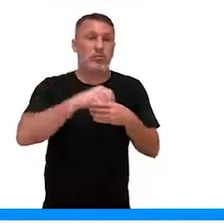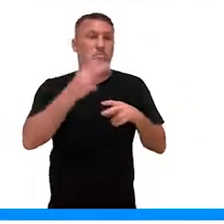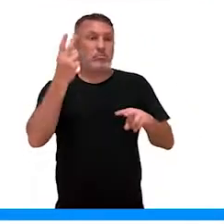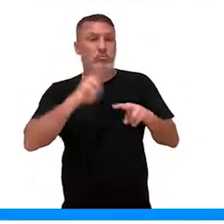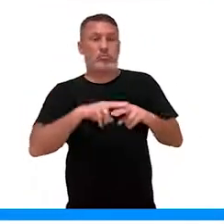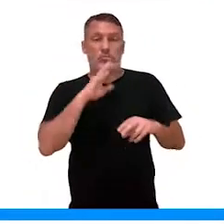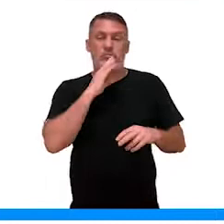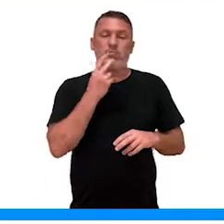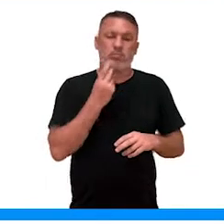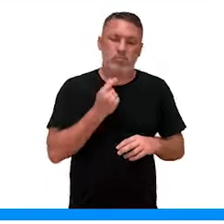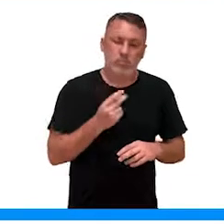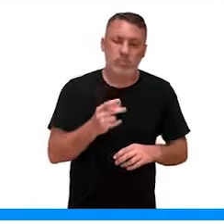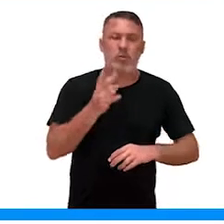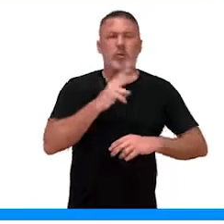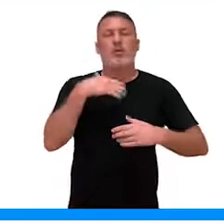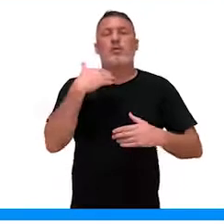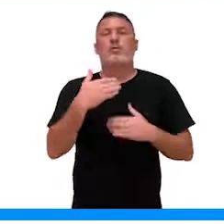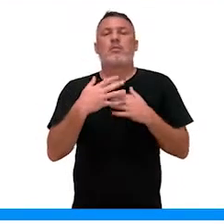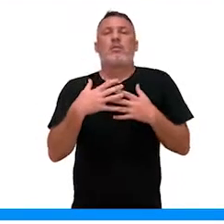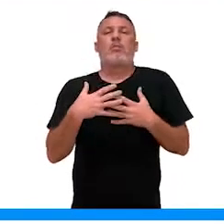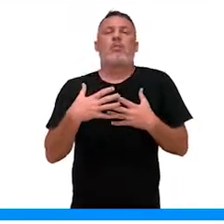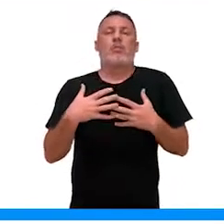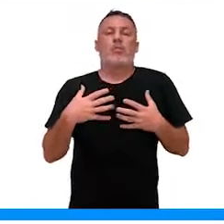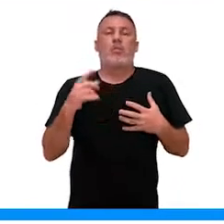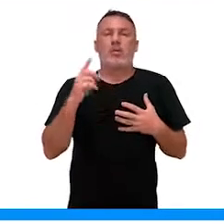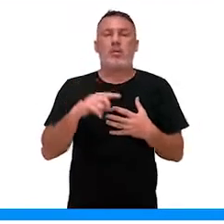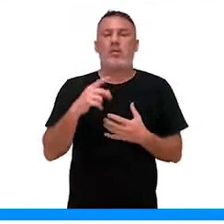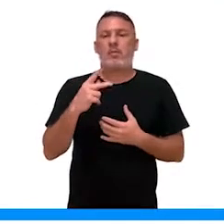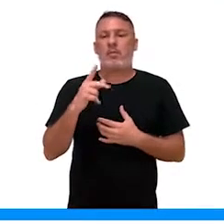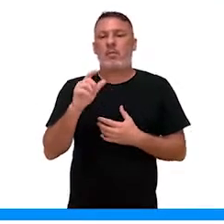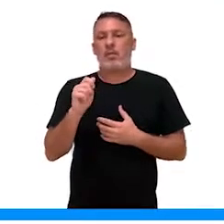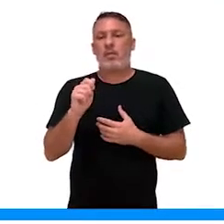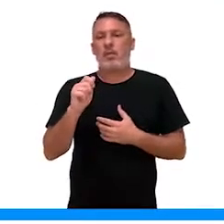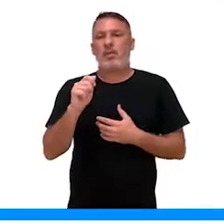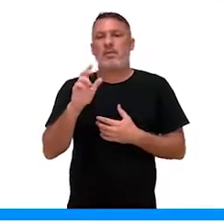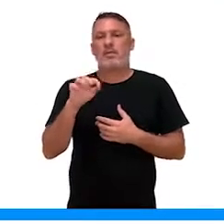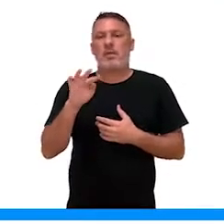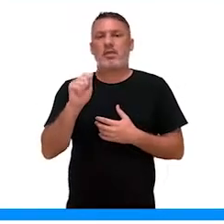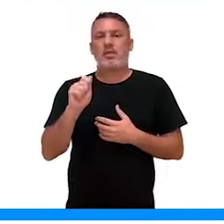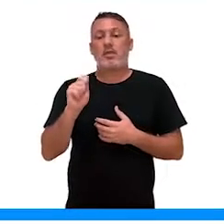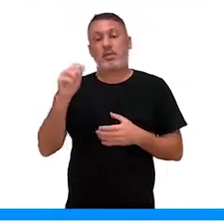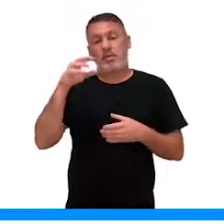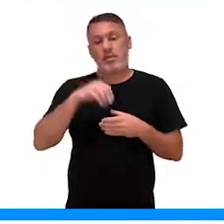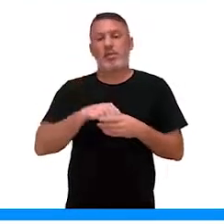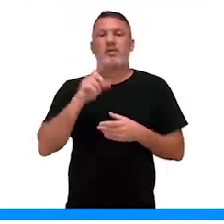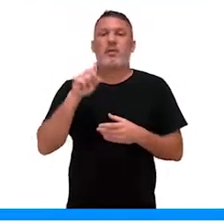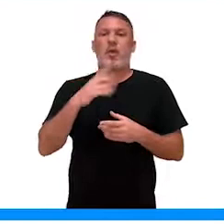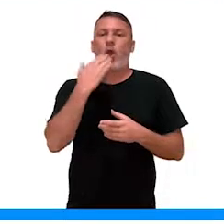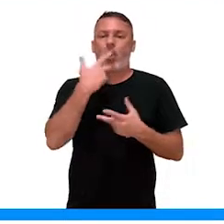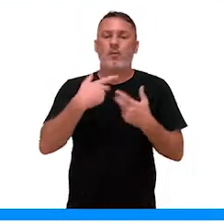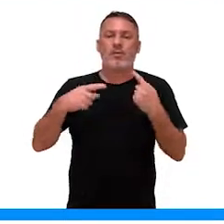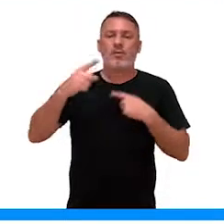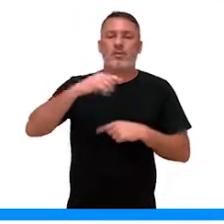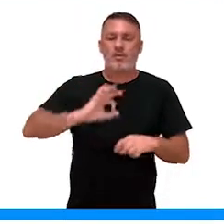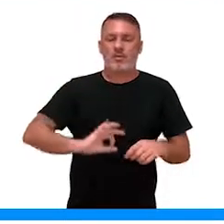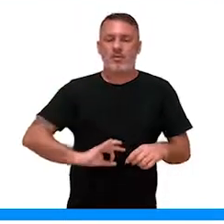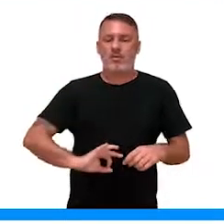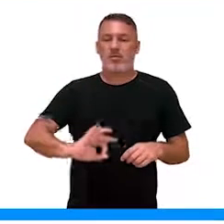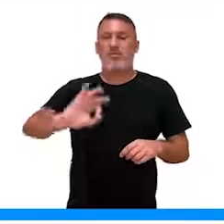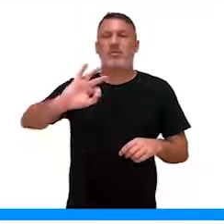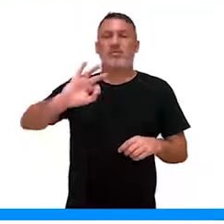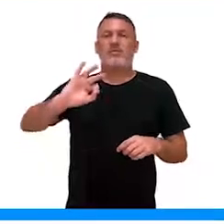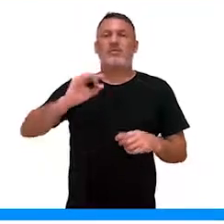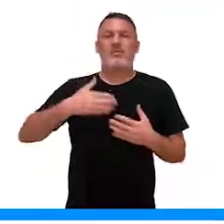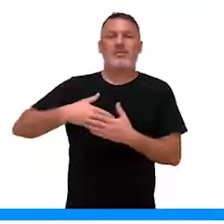ele começa então o desenvolvimento da placenta, que é onde agora a gente vai ter os nutrientes passados para esse embrião.